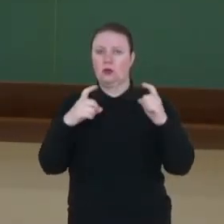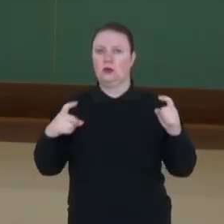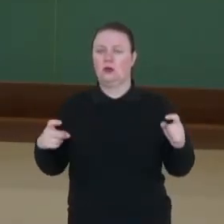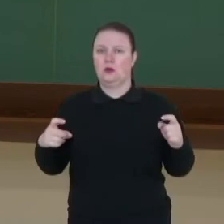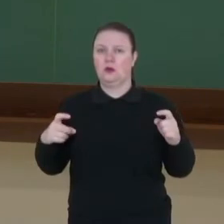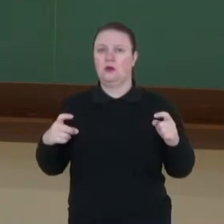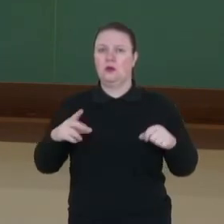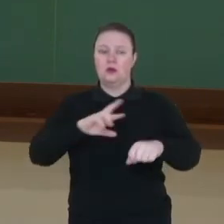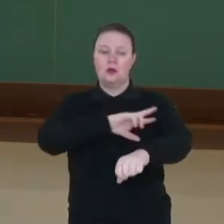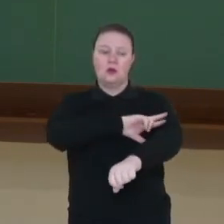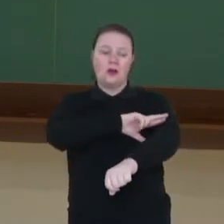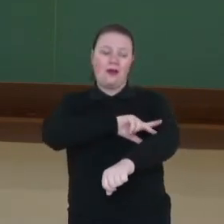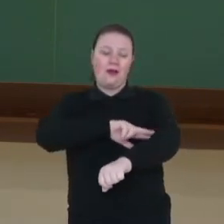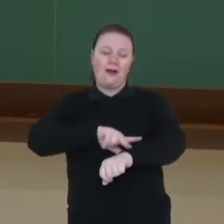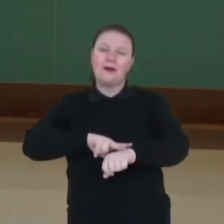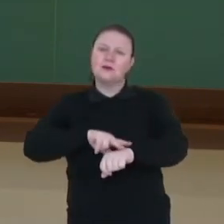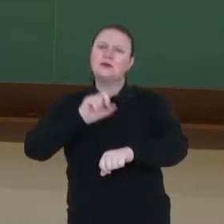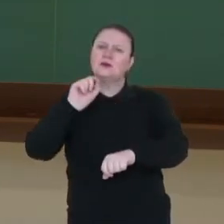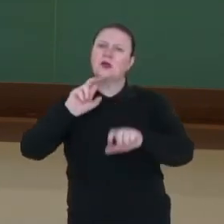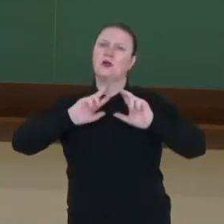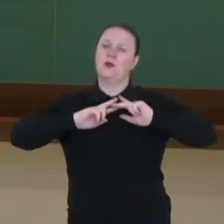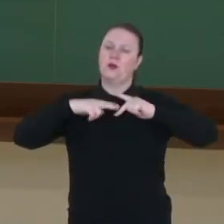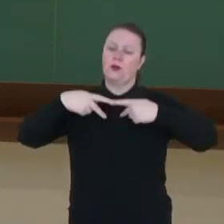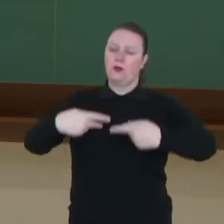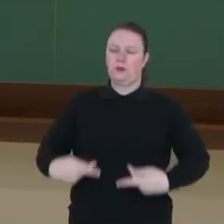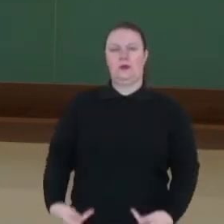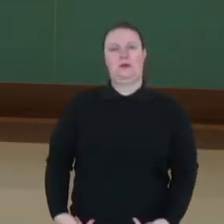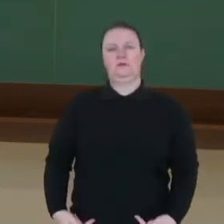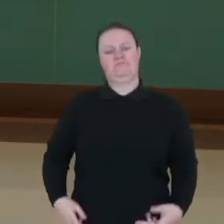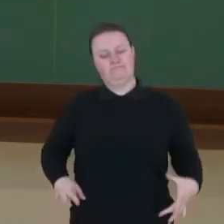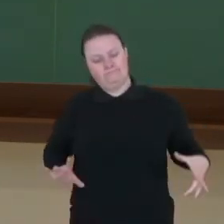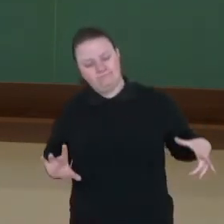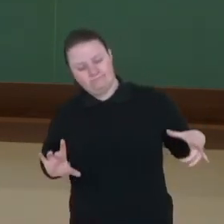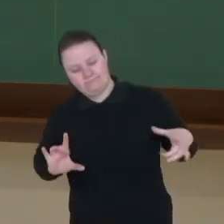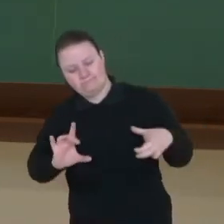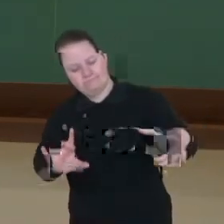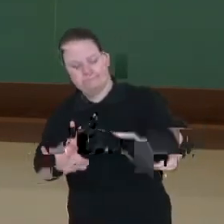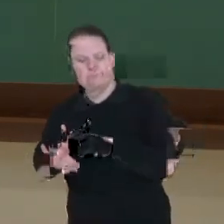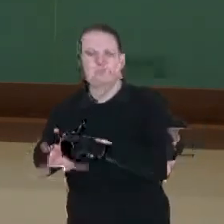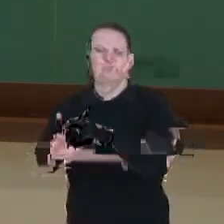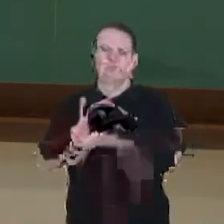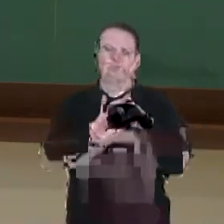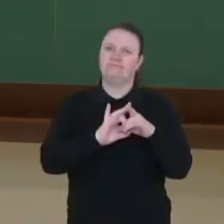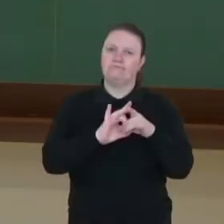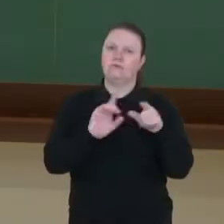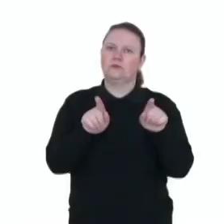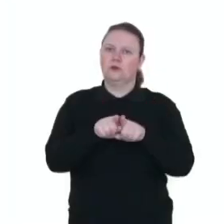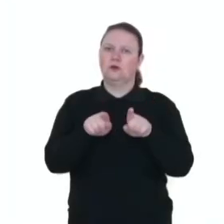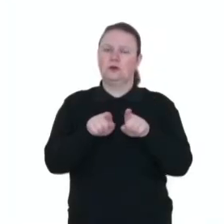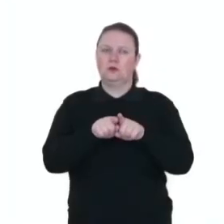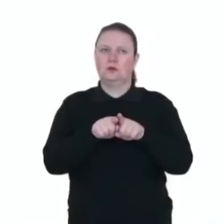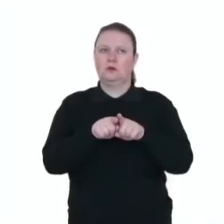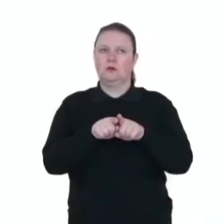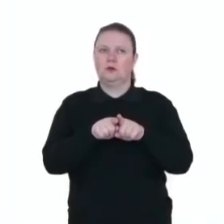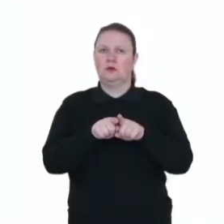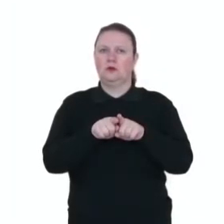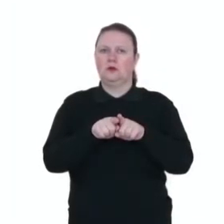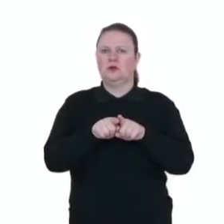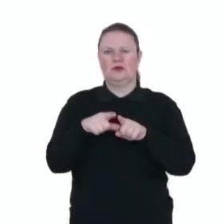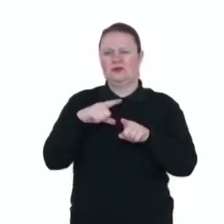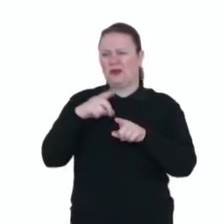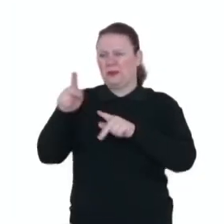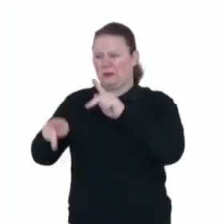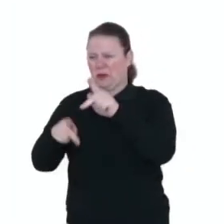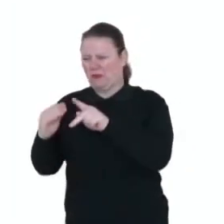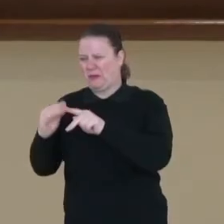chama raça humana. A raça humana, né, ela sabe-se também que nenhum povo é superior ao